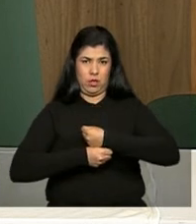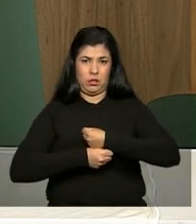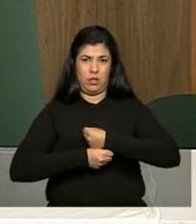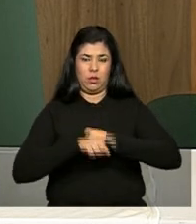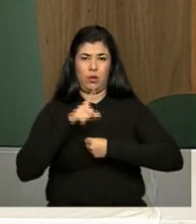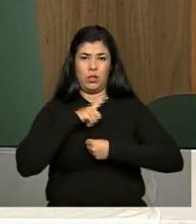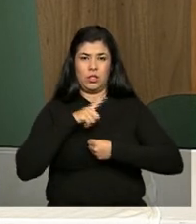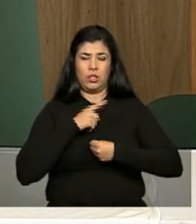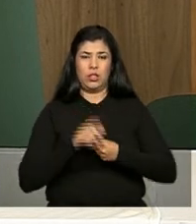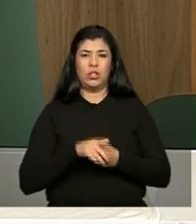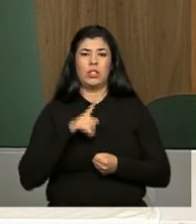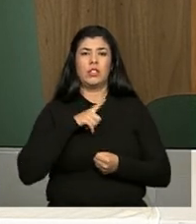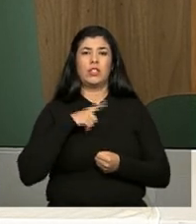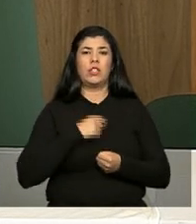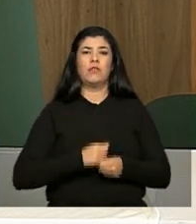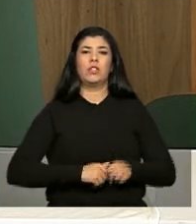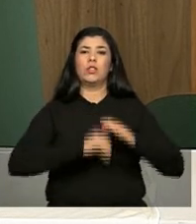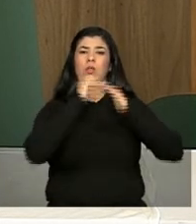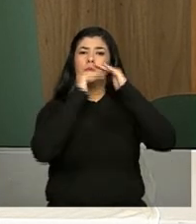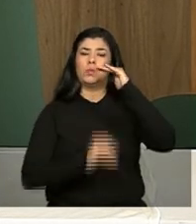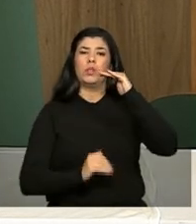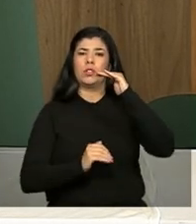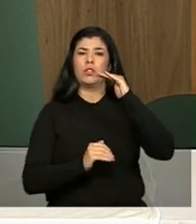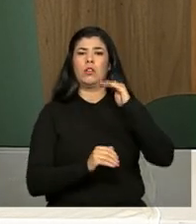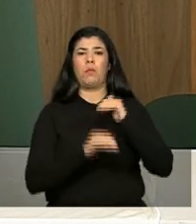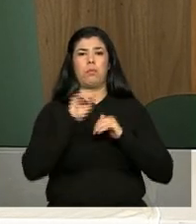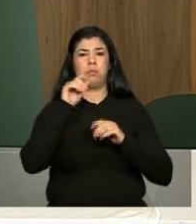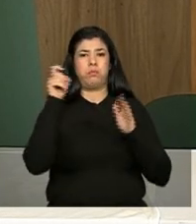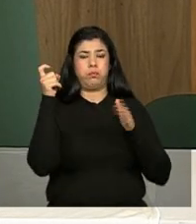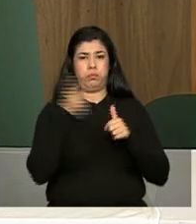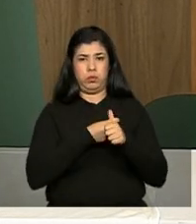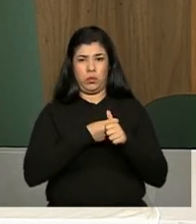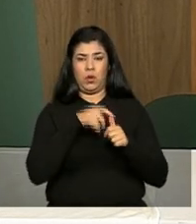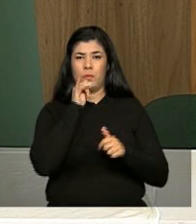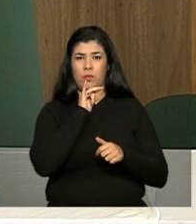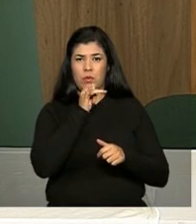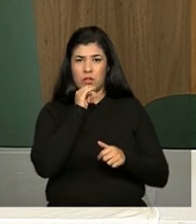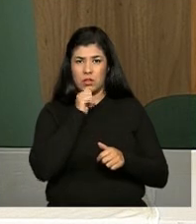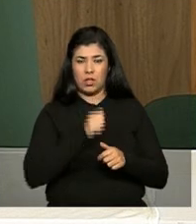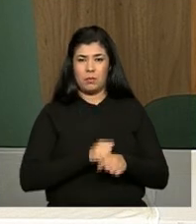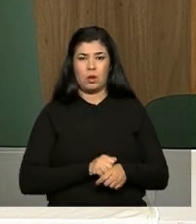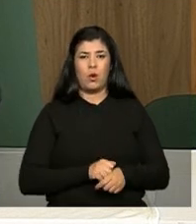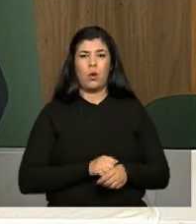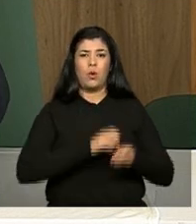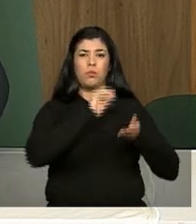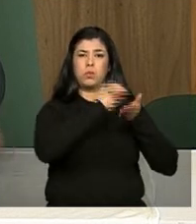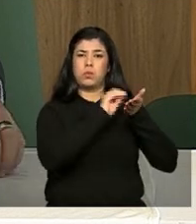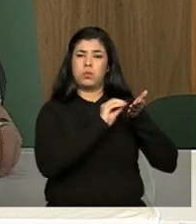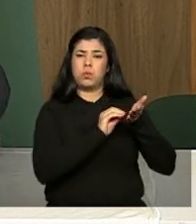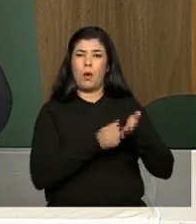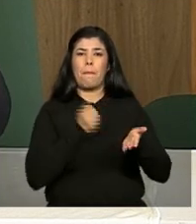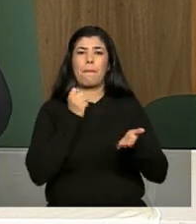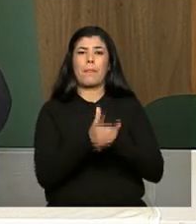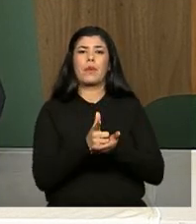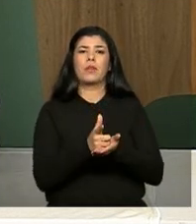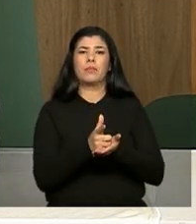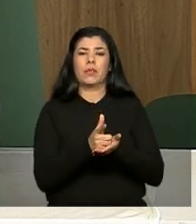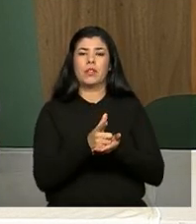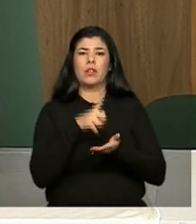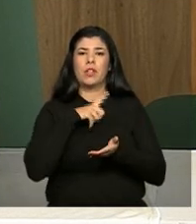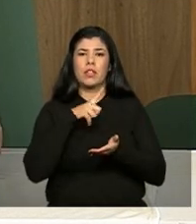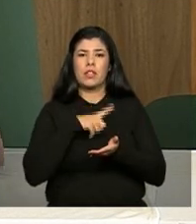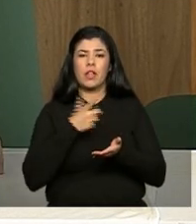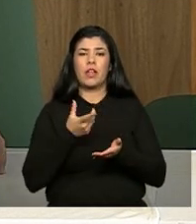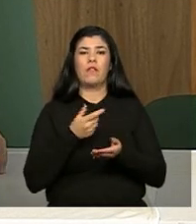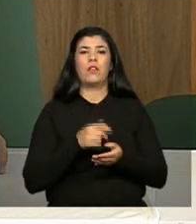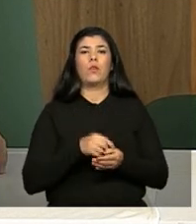desonera fortemente os impostos cuja a proposta por exemplo sobre a folha de pagamento inicialmente era sócio do setor